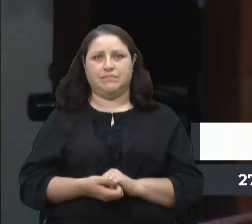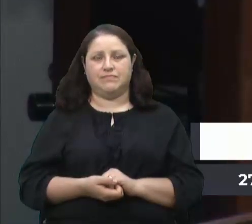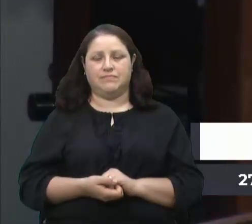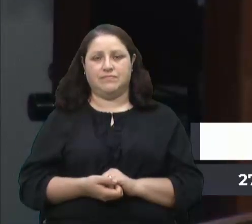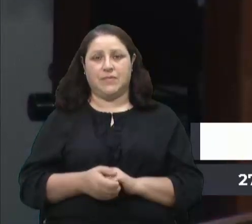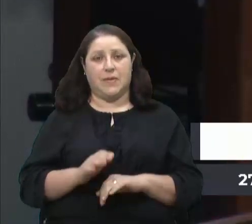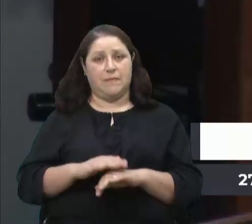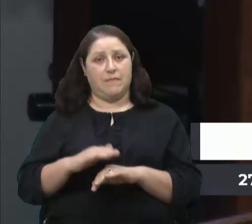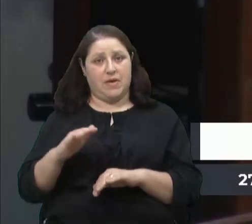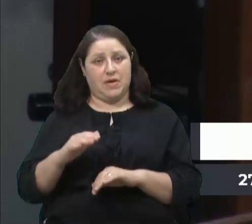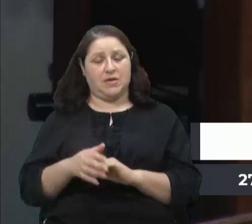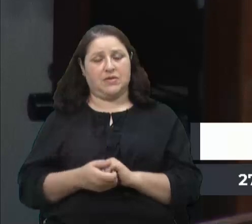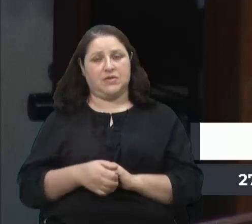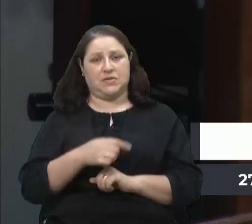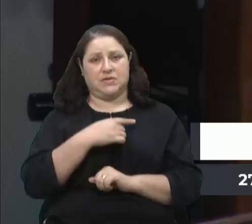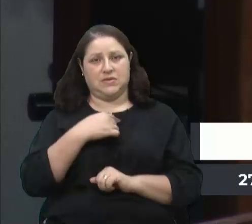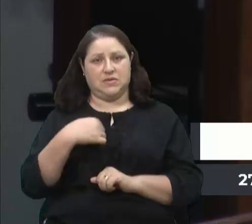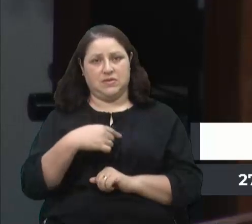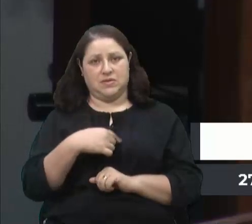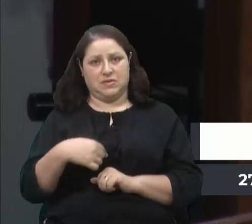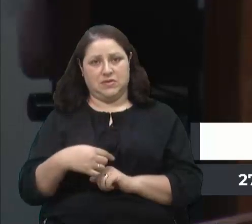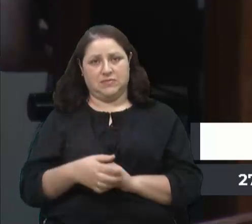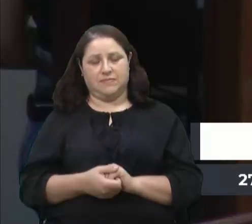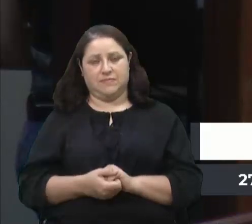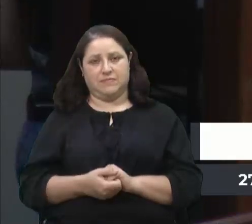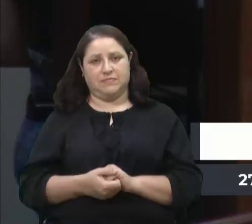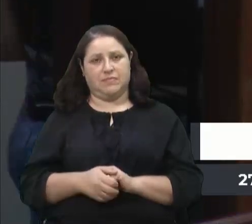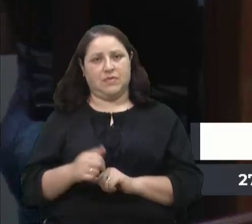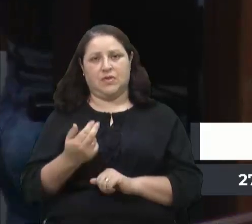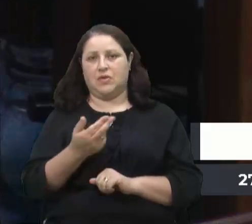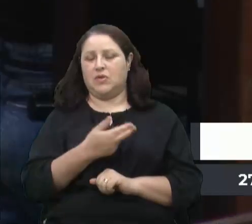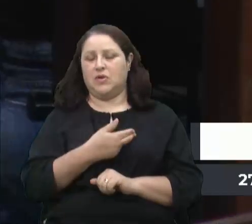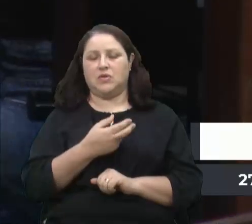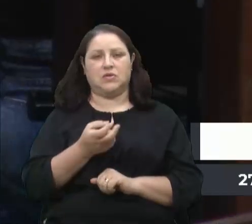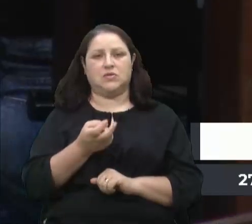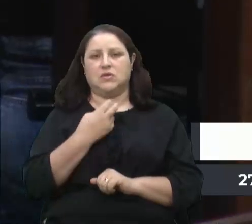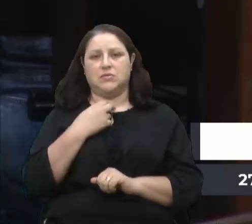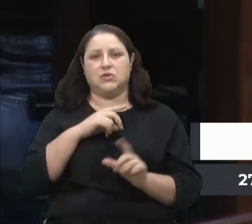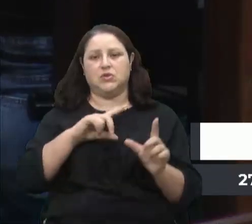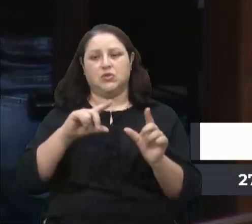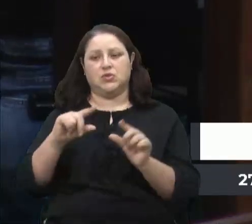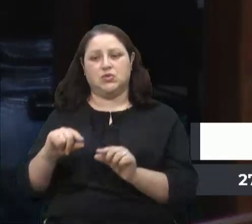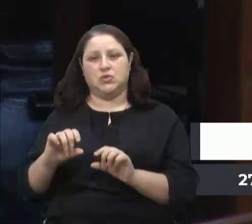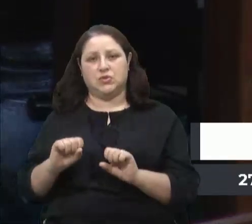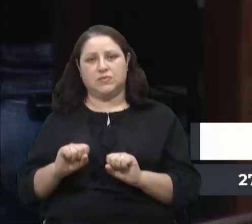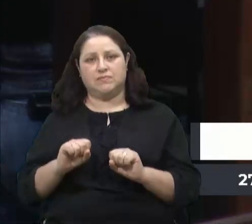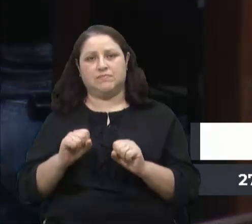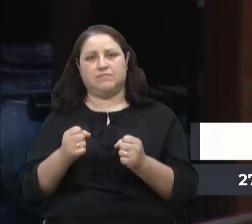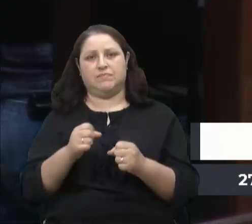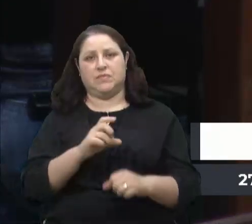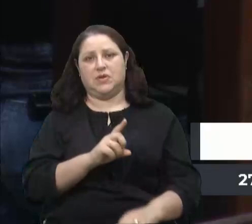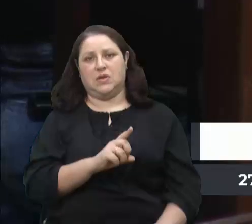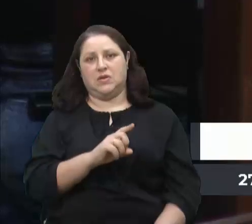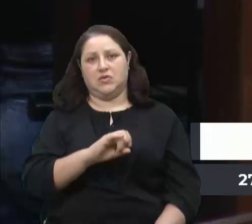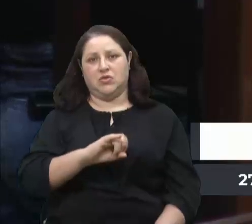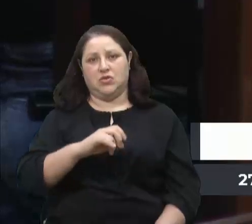E mais, vereador Zanquim, nós não devemos reduzir os esforços